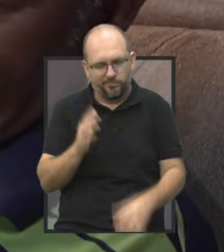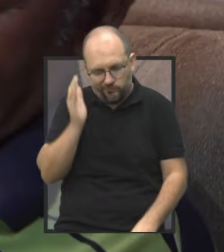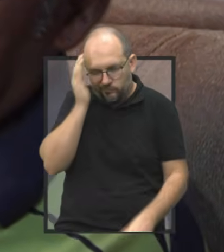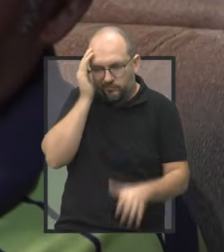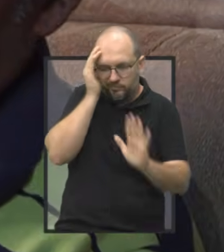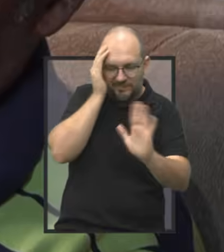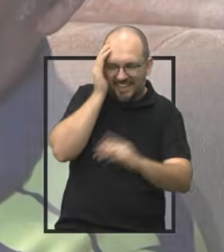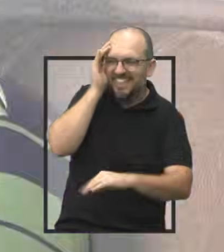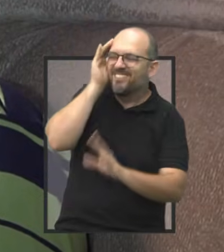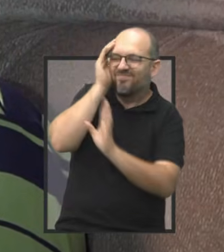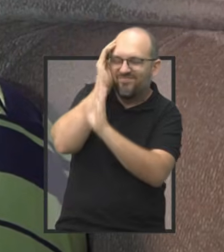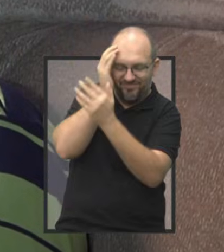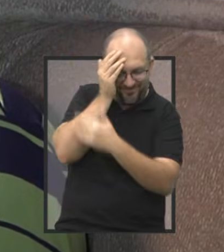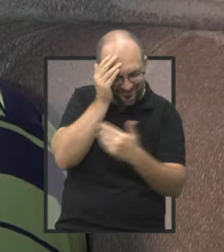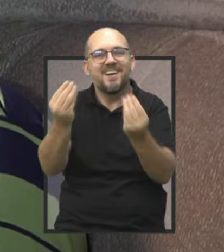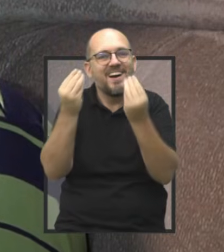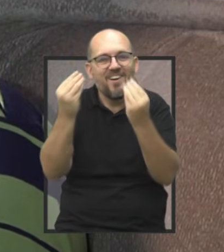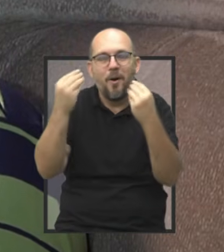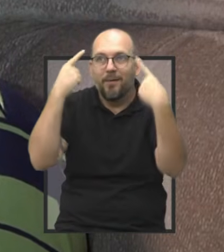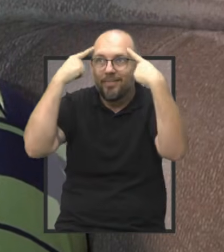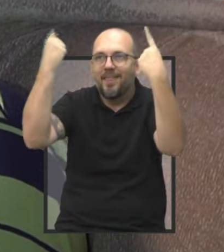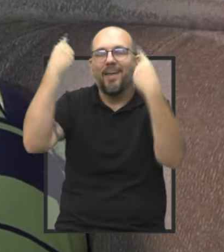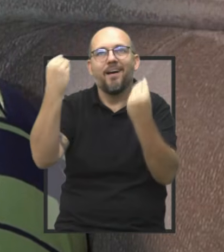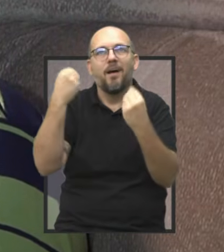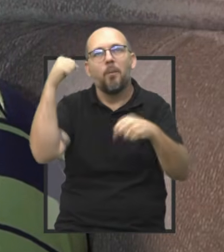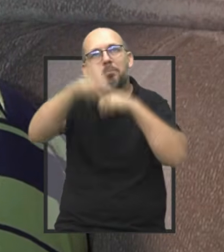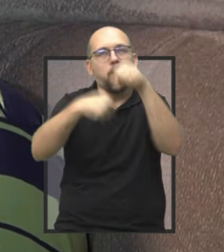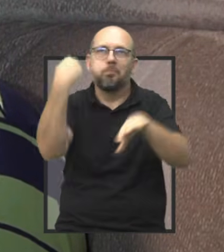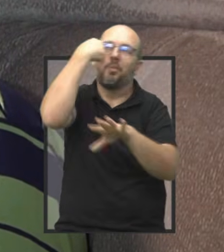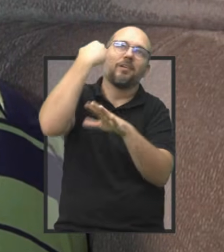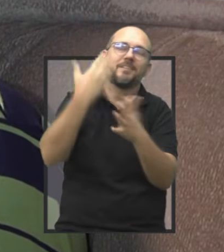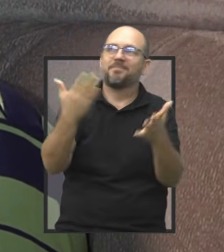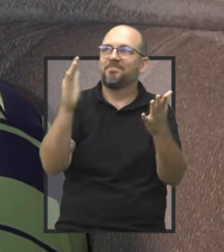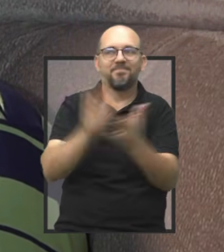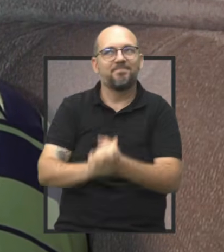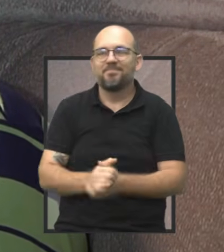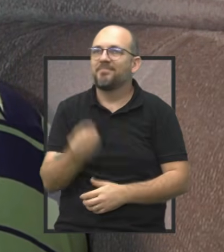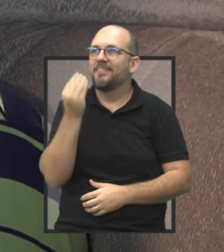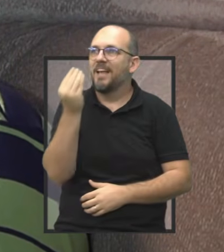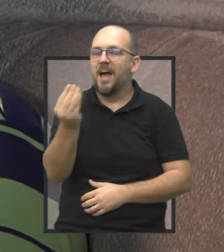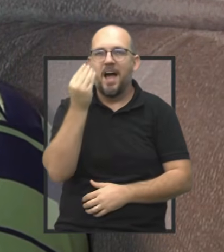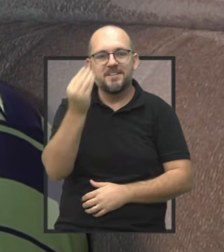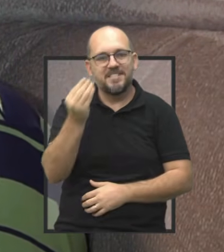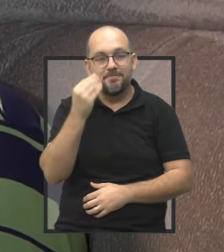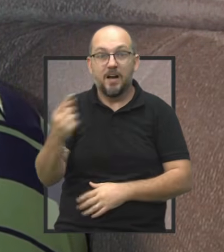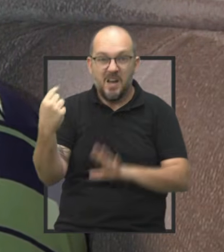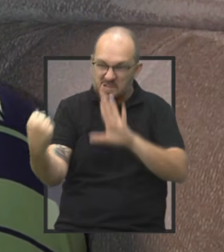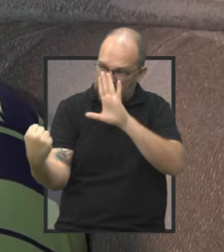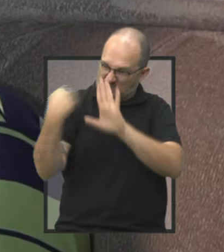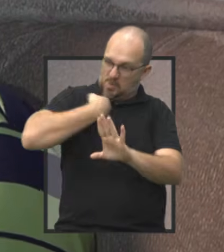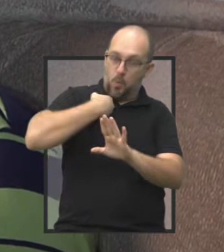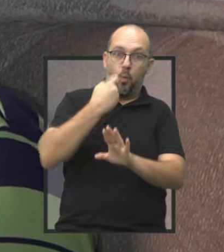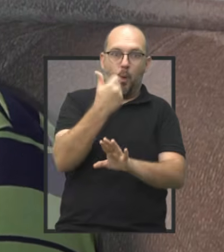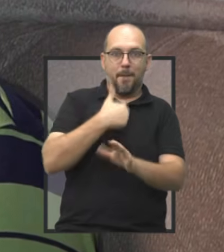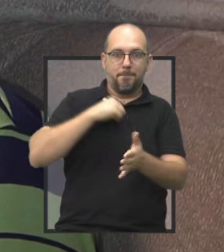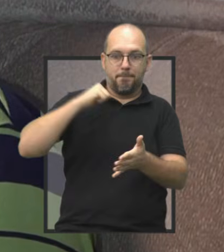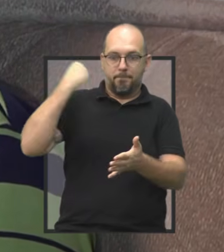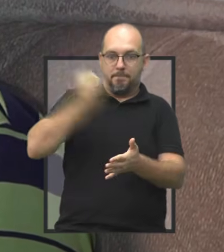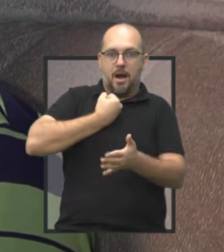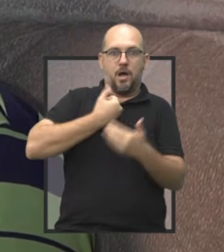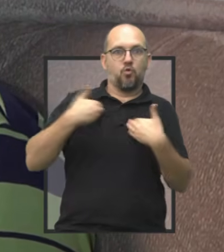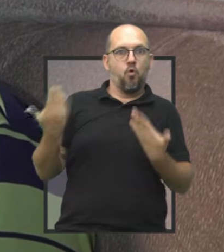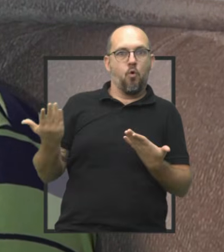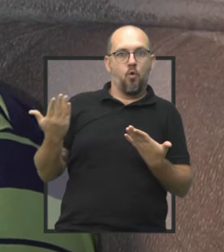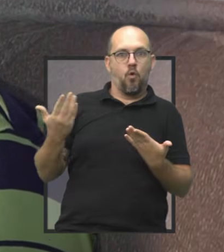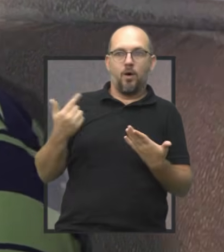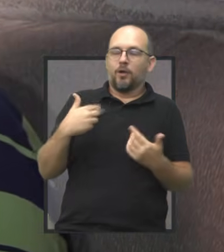acabou. Que brincadeira, rapaz. Aquilo ficou na história, viu? Ele me deu um soco,